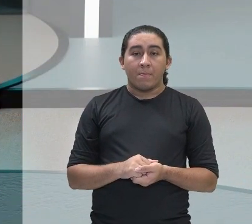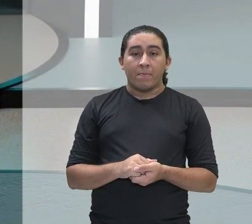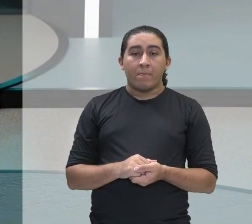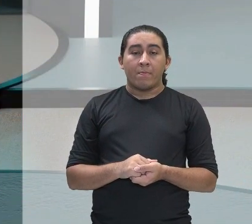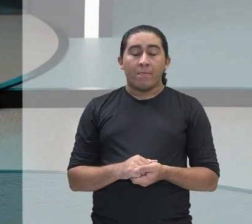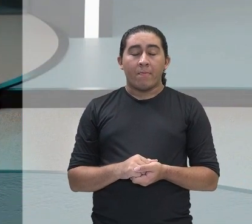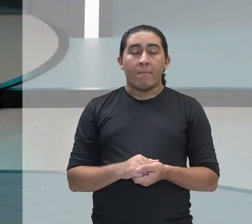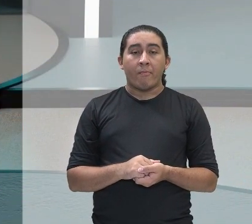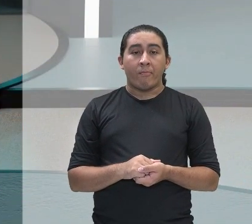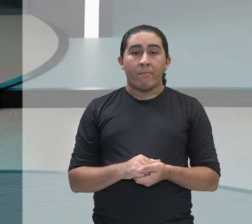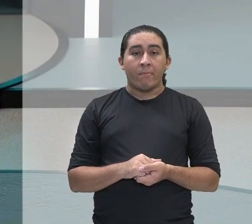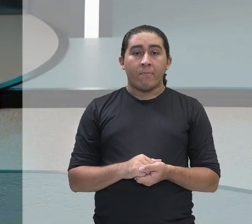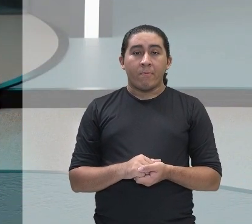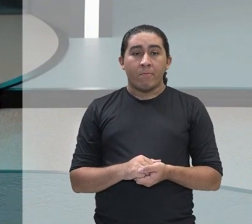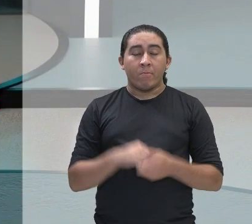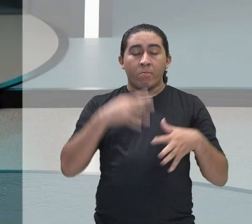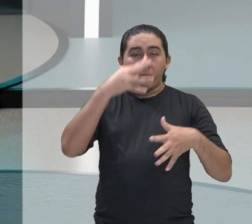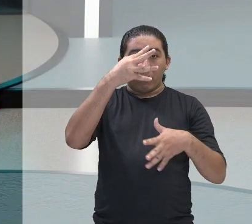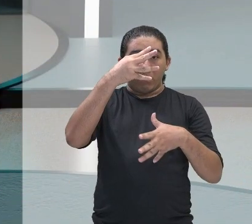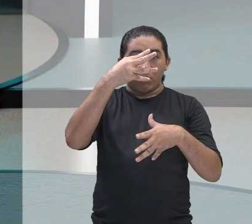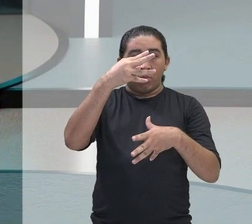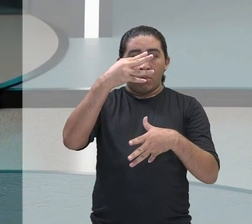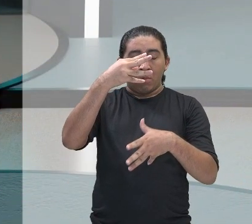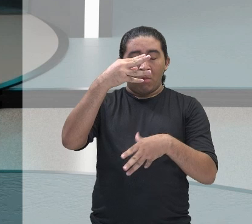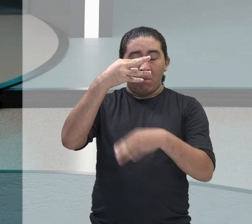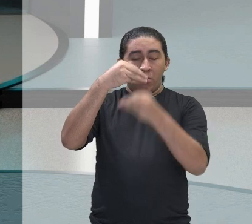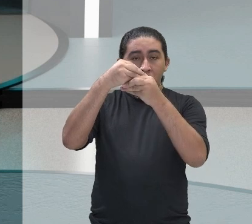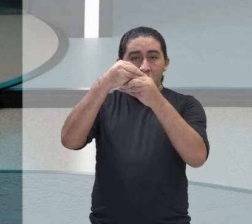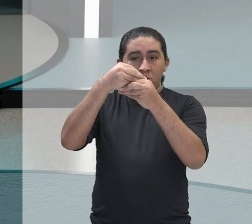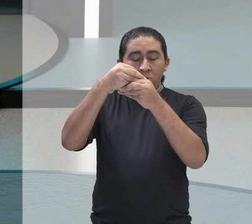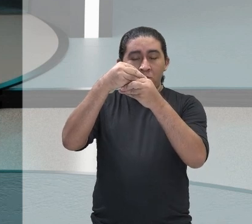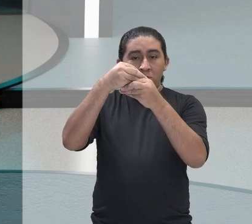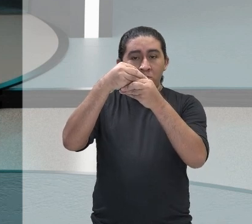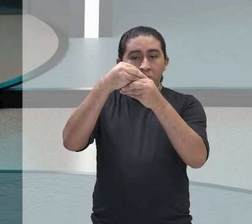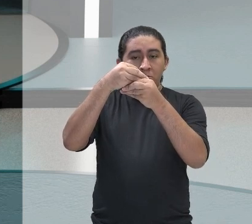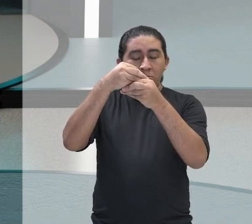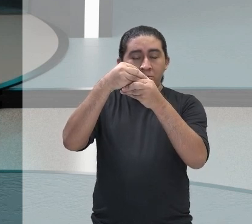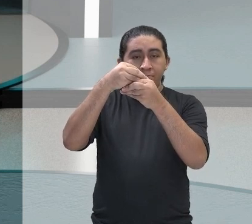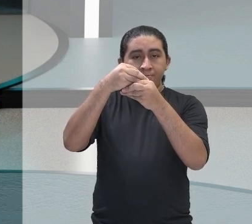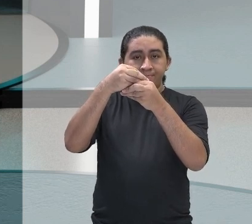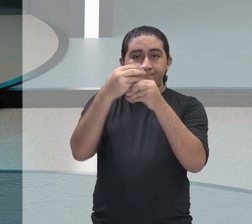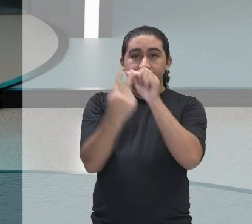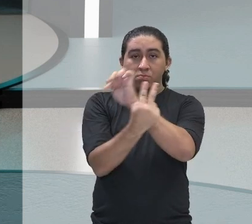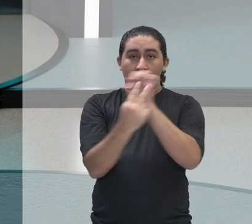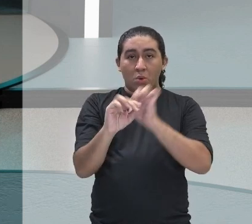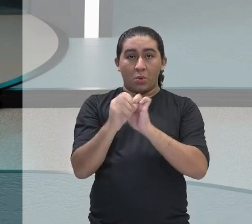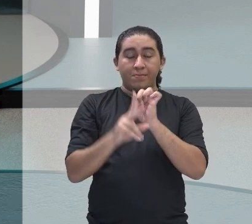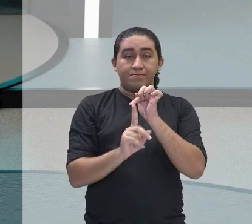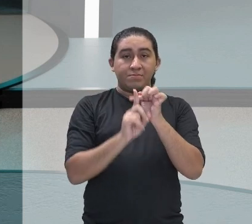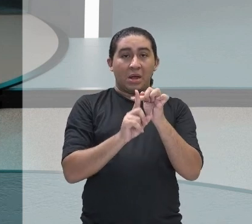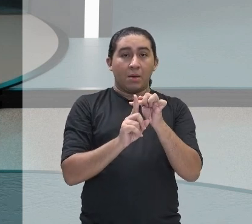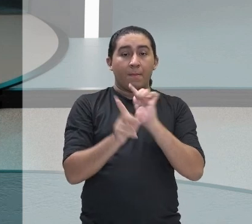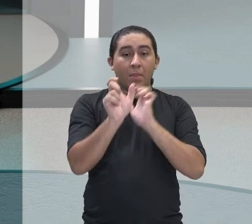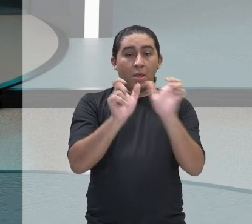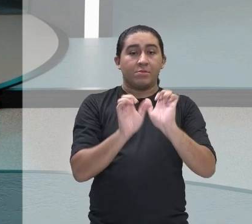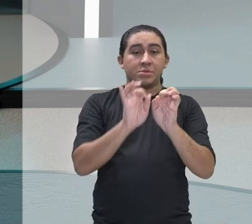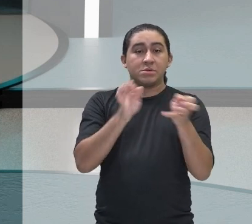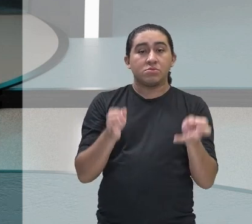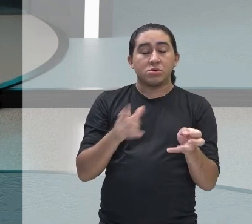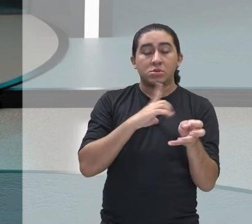Então, composição, duas ou mais palavras simples se unem para formar uma